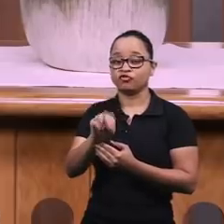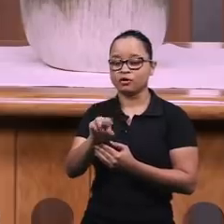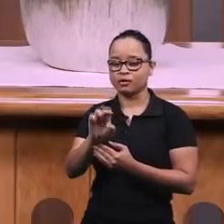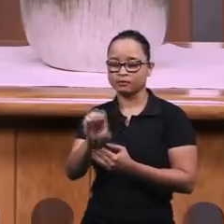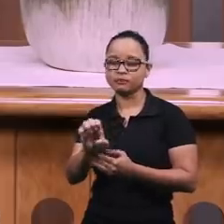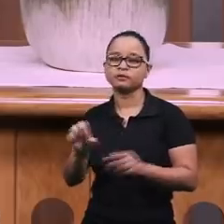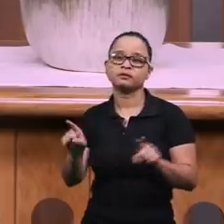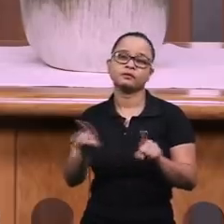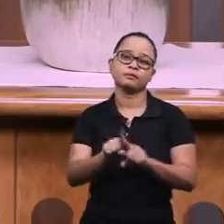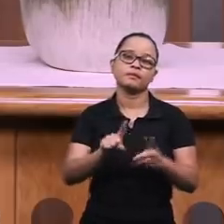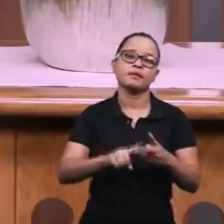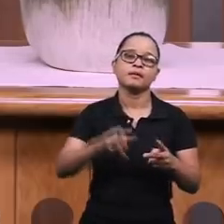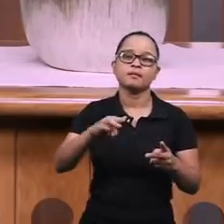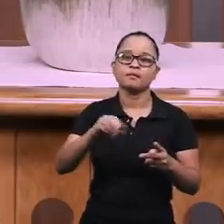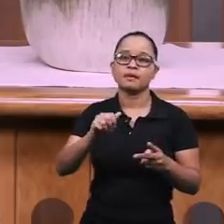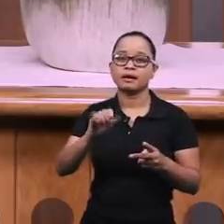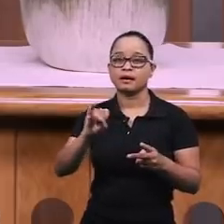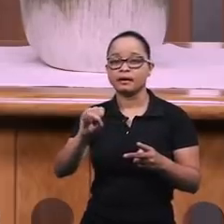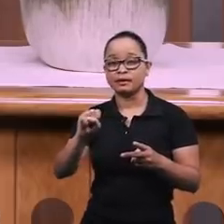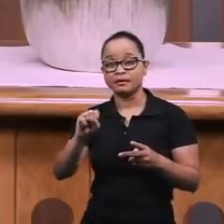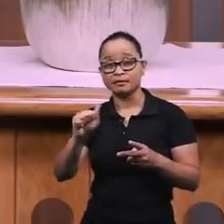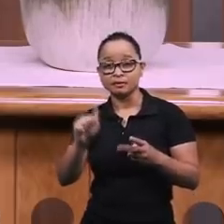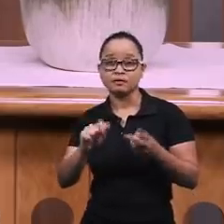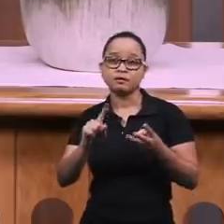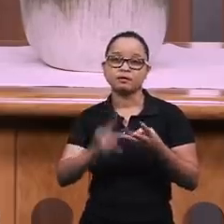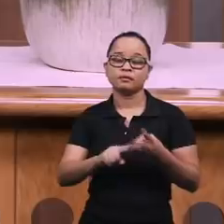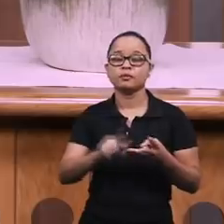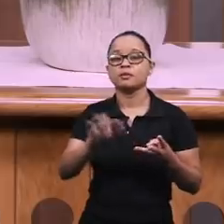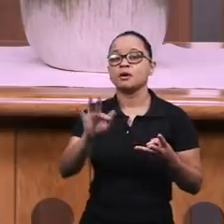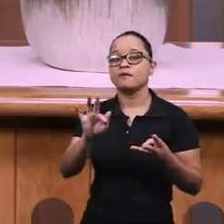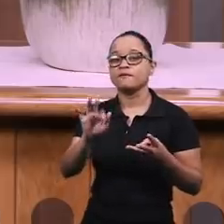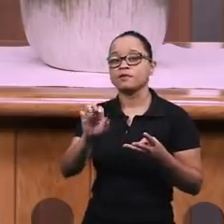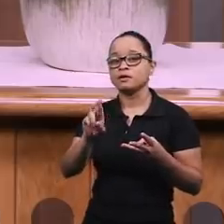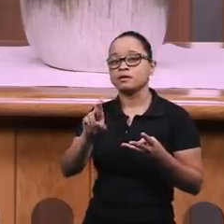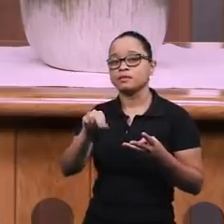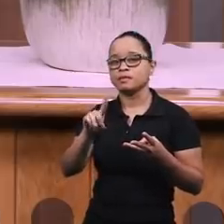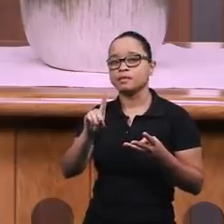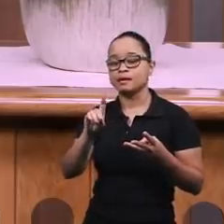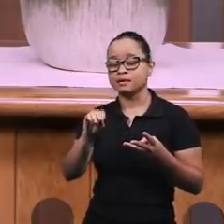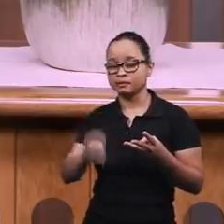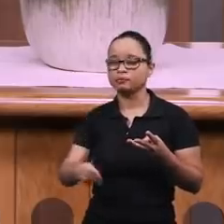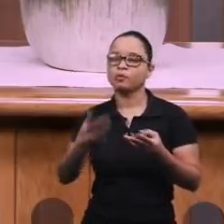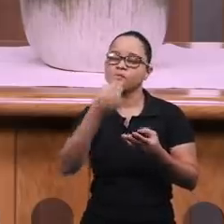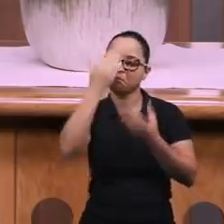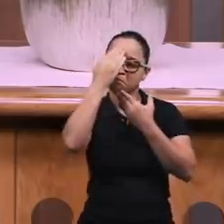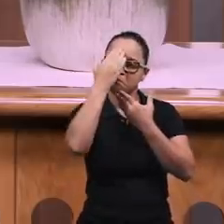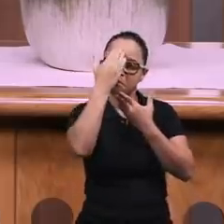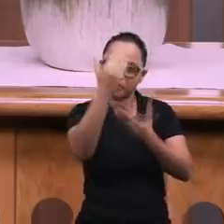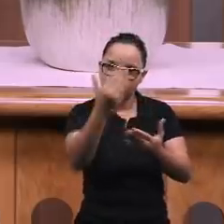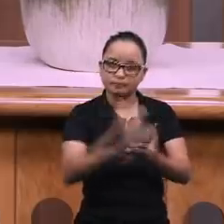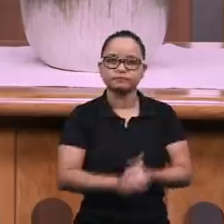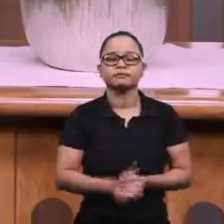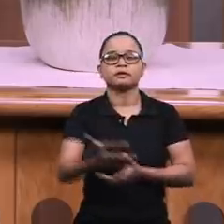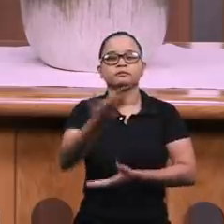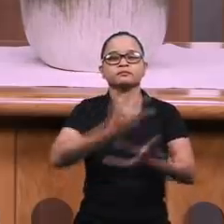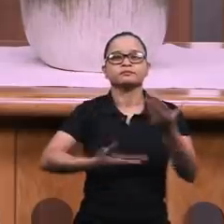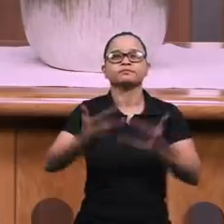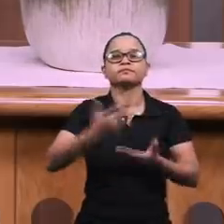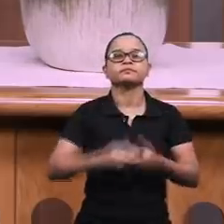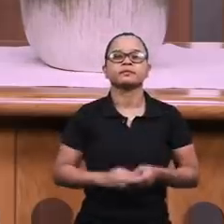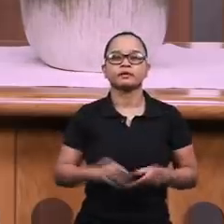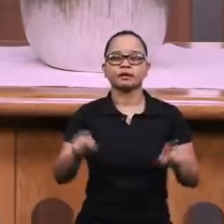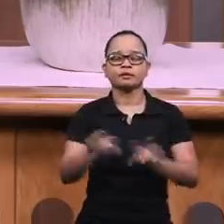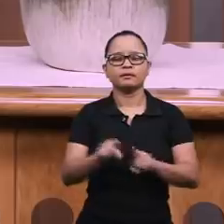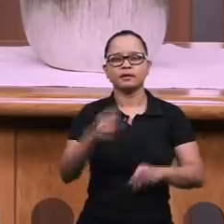coberta e o pastor Fernando Matos de Maringá pela sua participação pelo envio da sua participação mas sempre